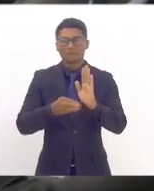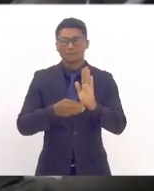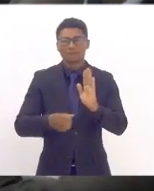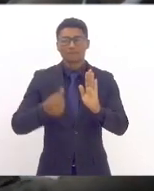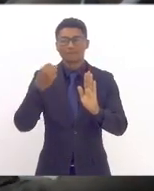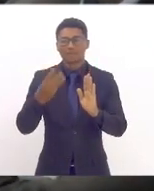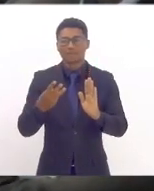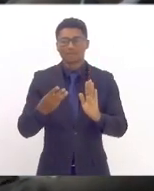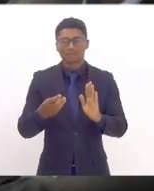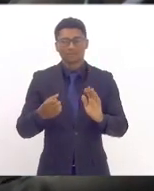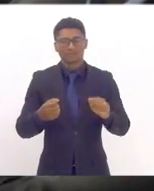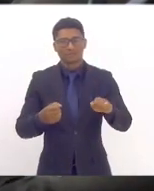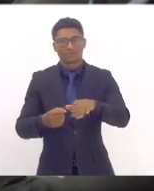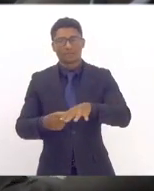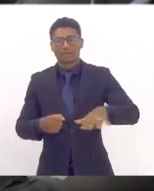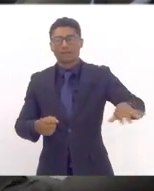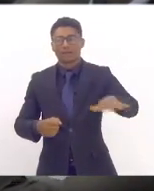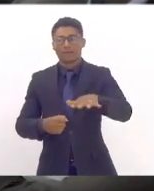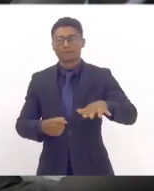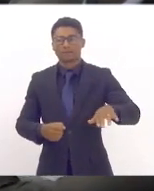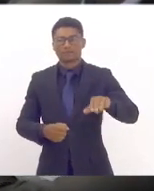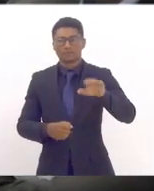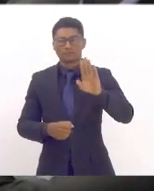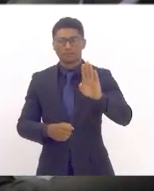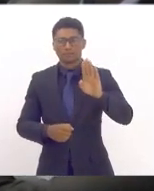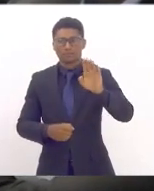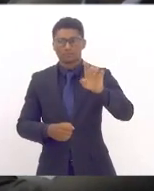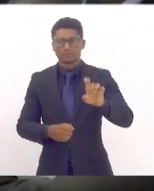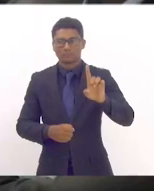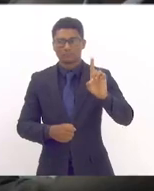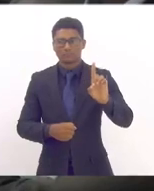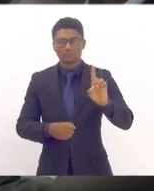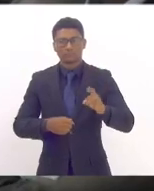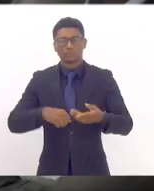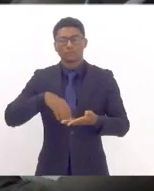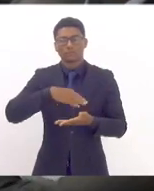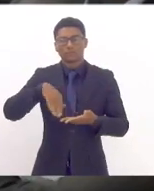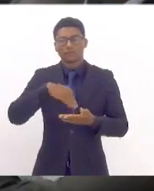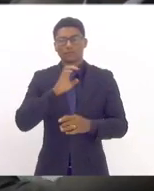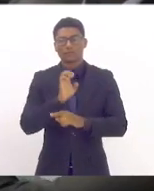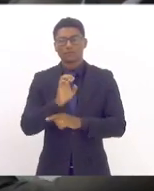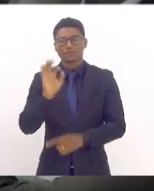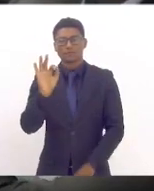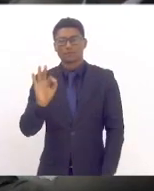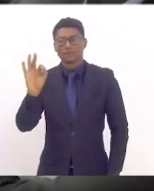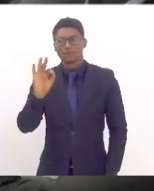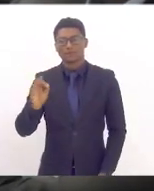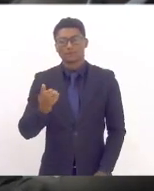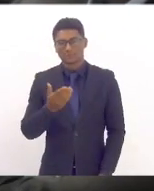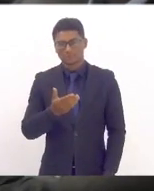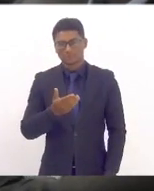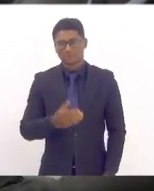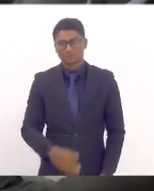da Baixada Fluminense pelas mãos da Secretaria de Estado de Fazenda